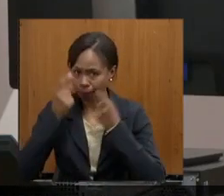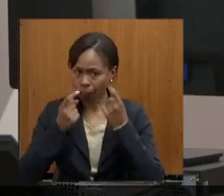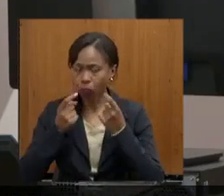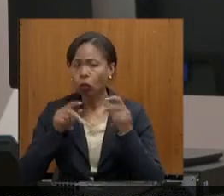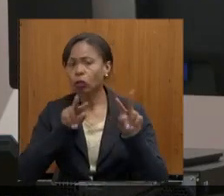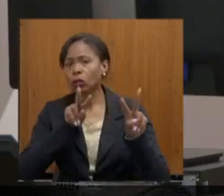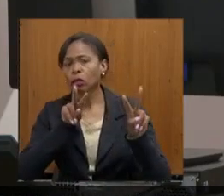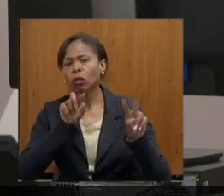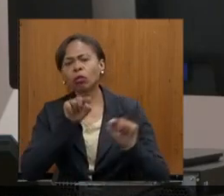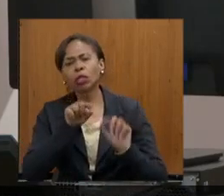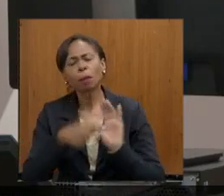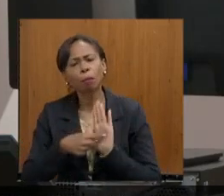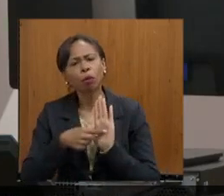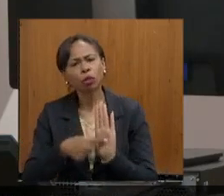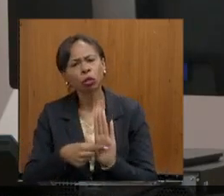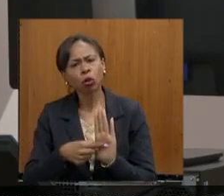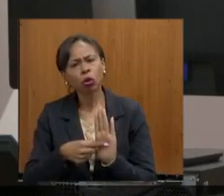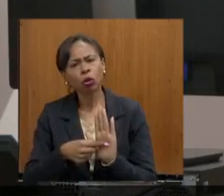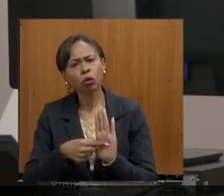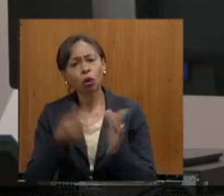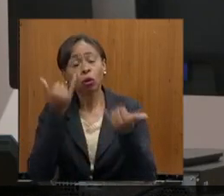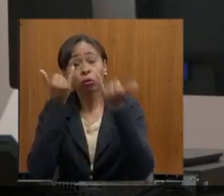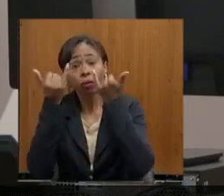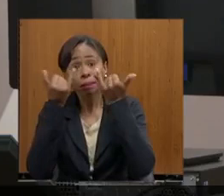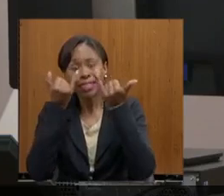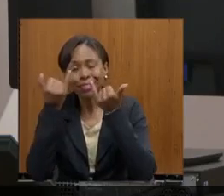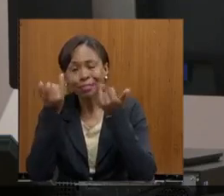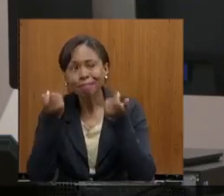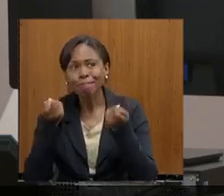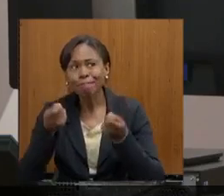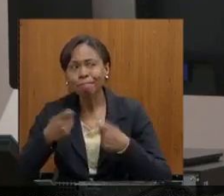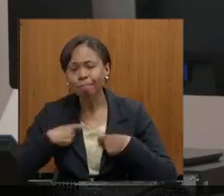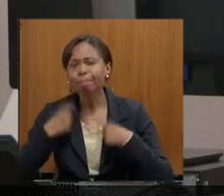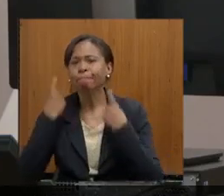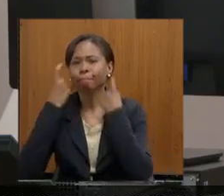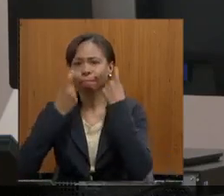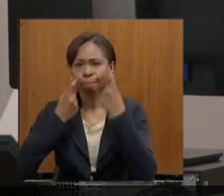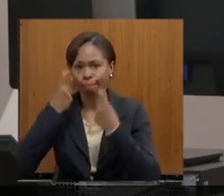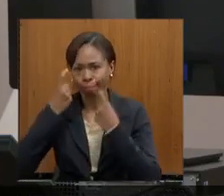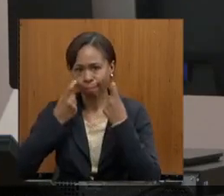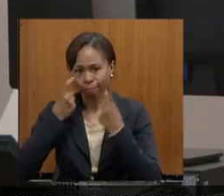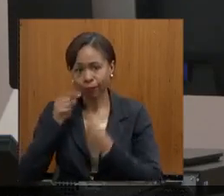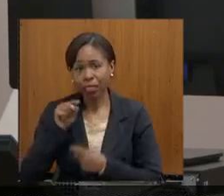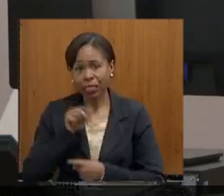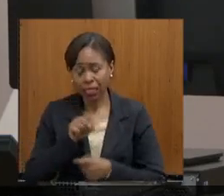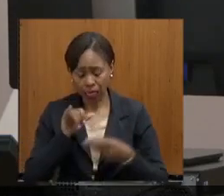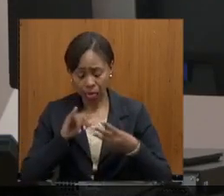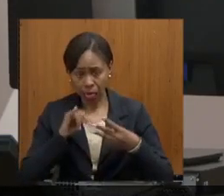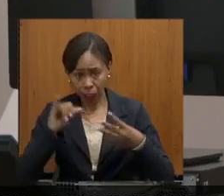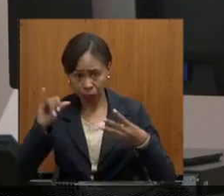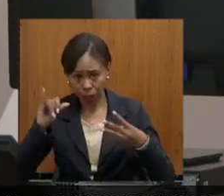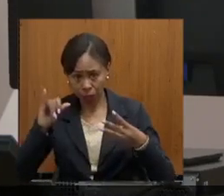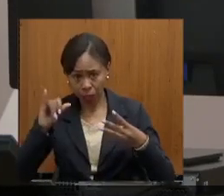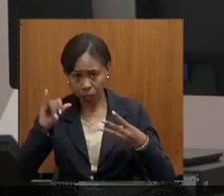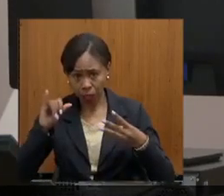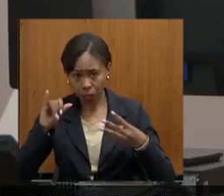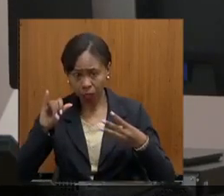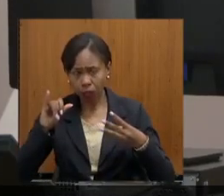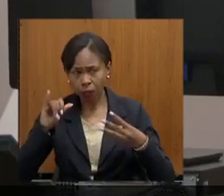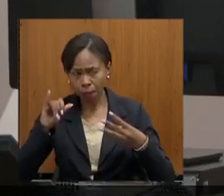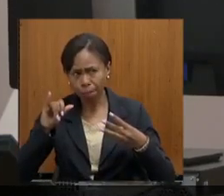Eu sou trouxe aqui um dado é extremamente preocupante que a Cemig pode perder metade